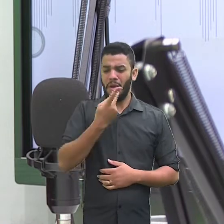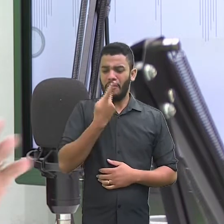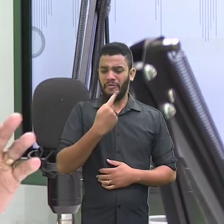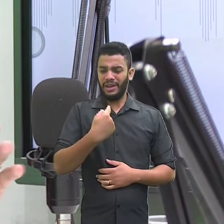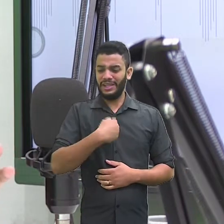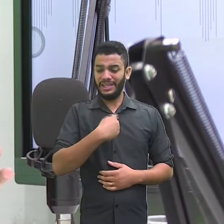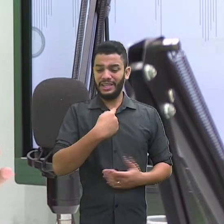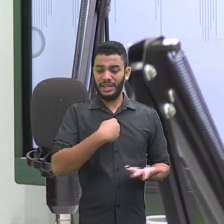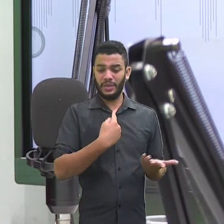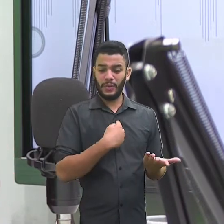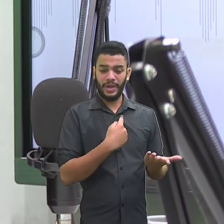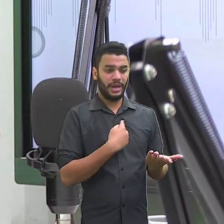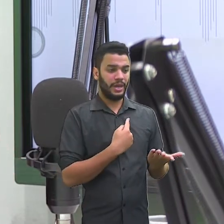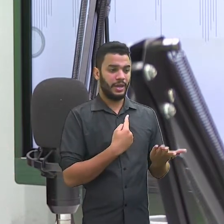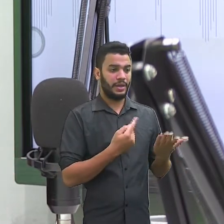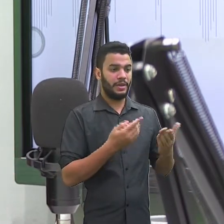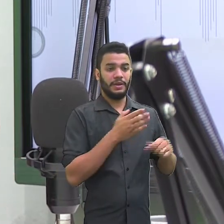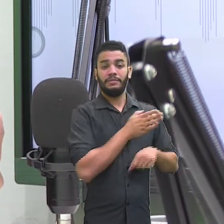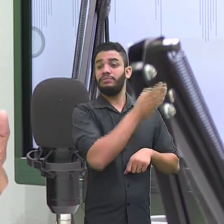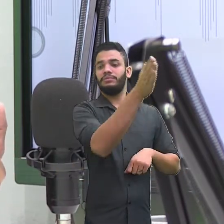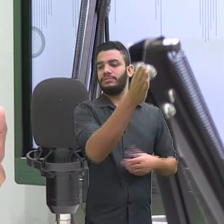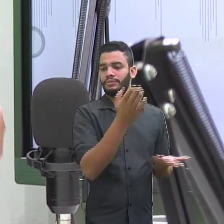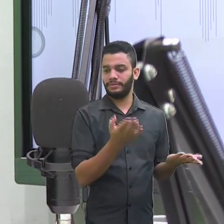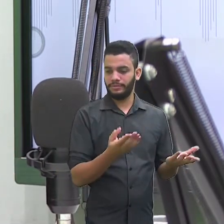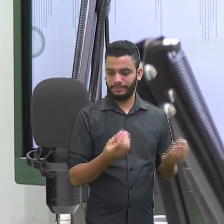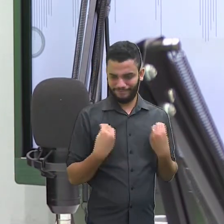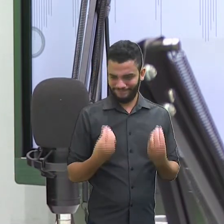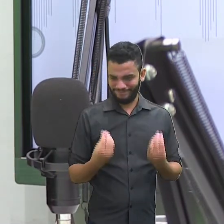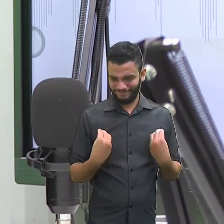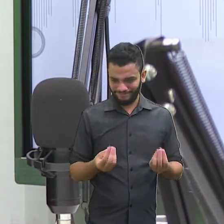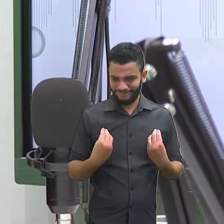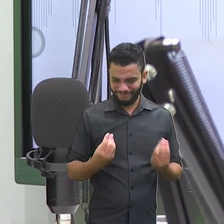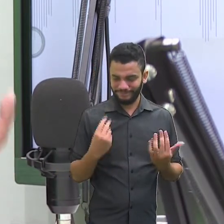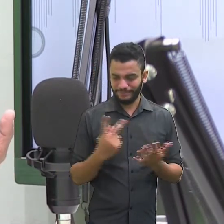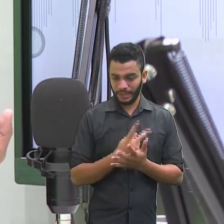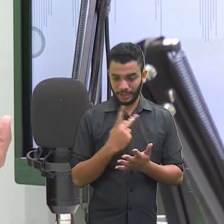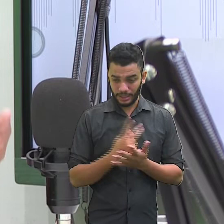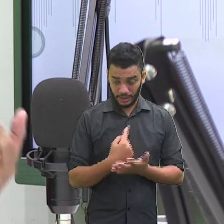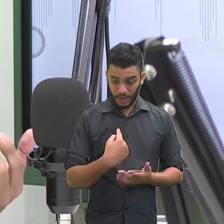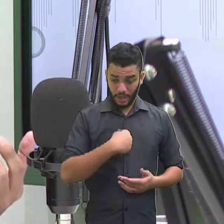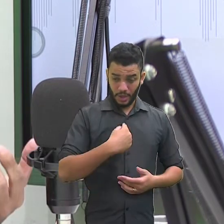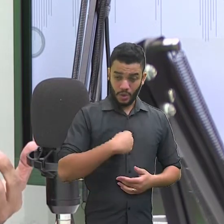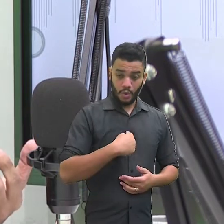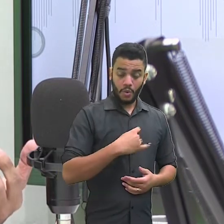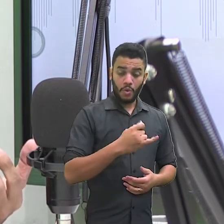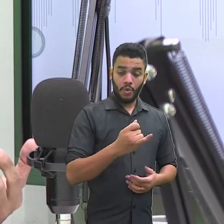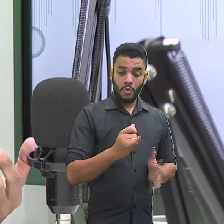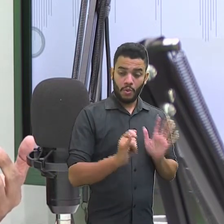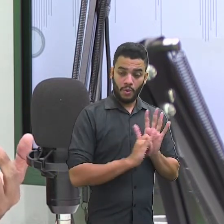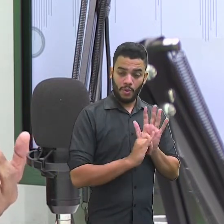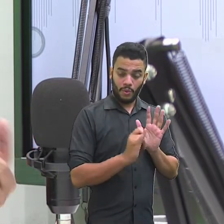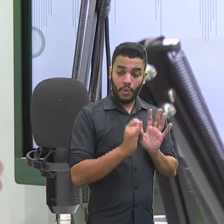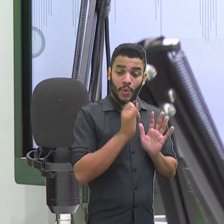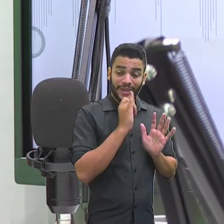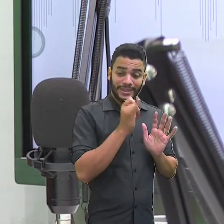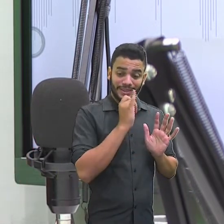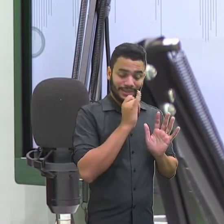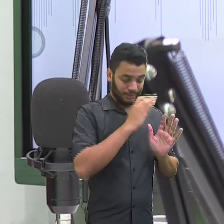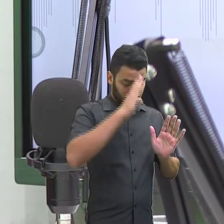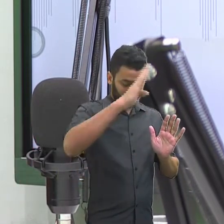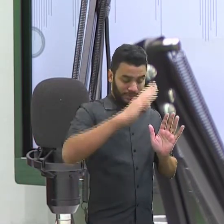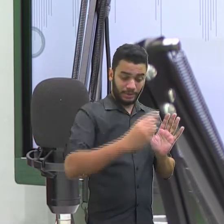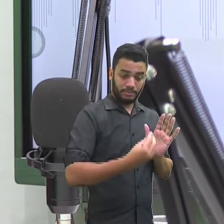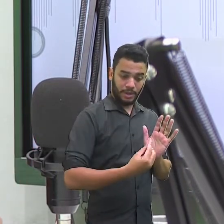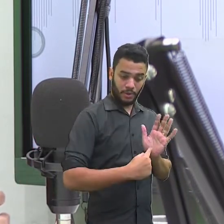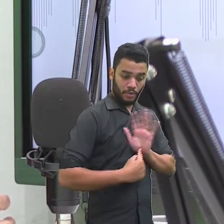são inquebráveis. E eu preciso, portanto, me oferecer como um exemplo para as minhas filhas. Por quê? Se eu